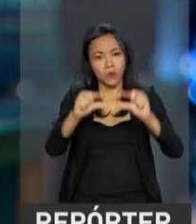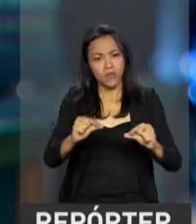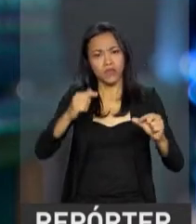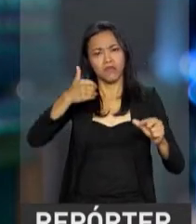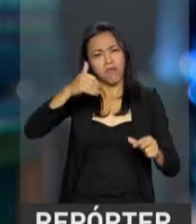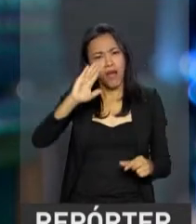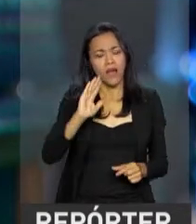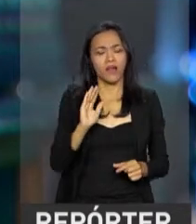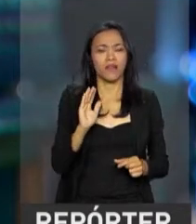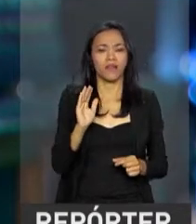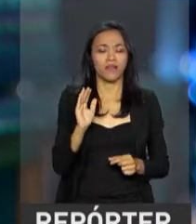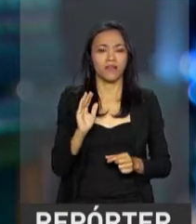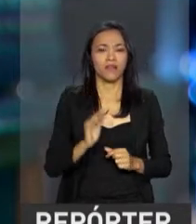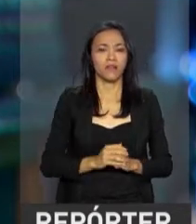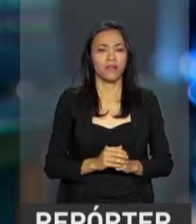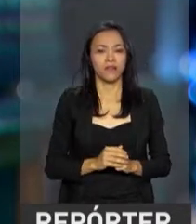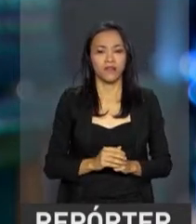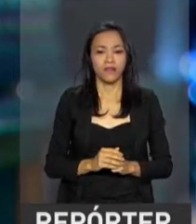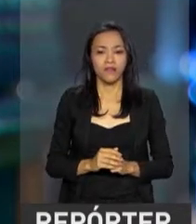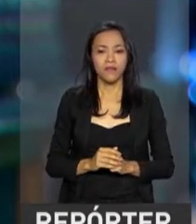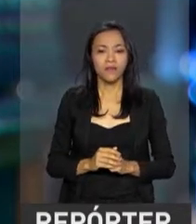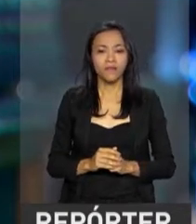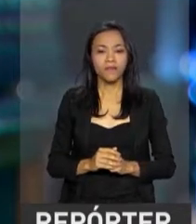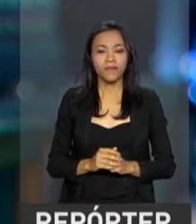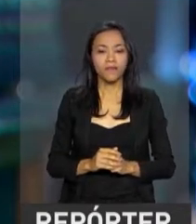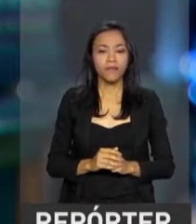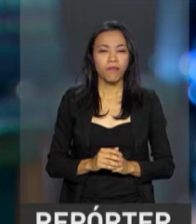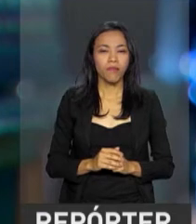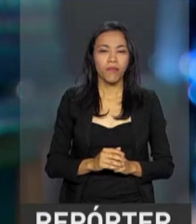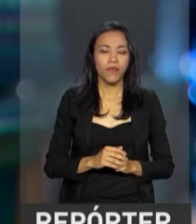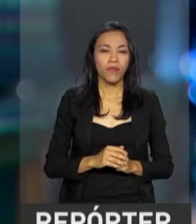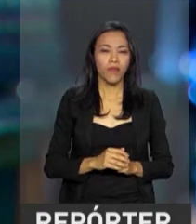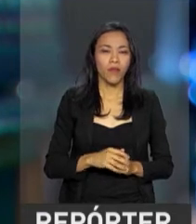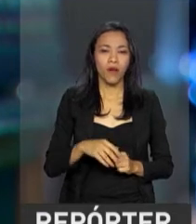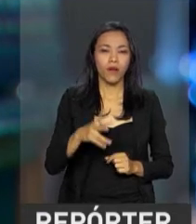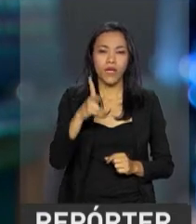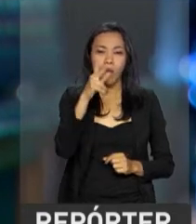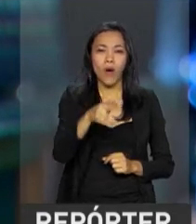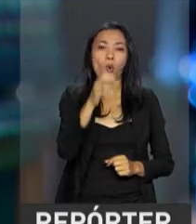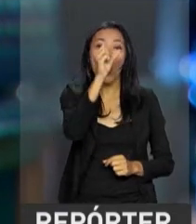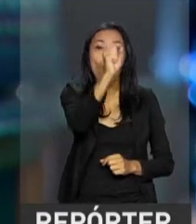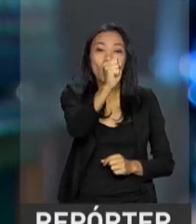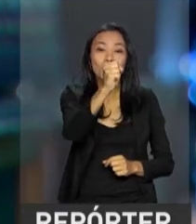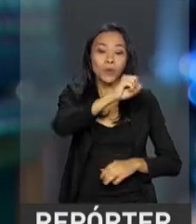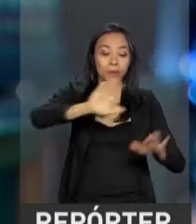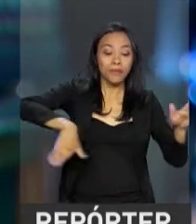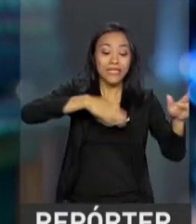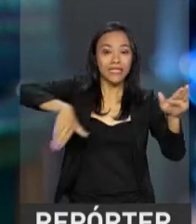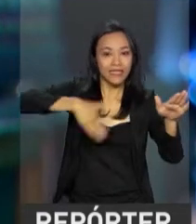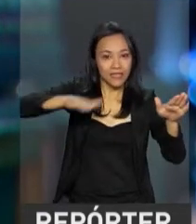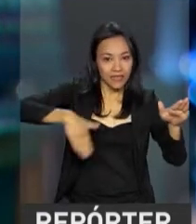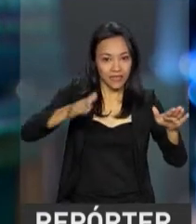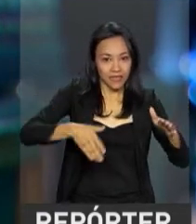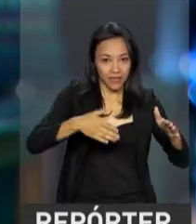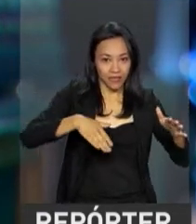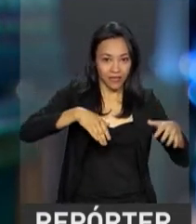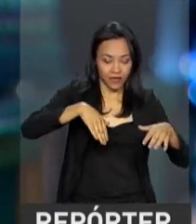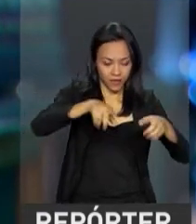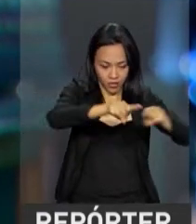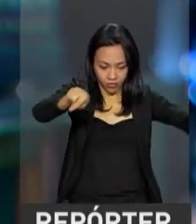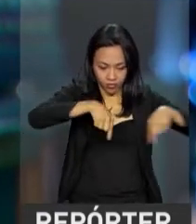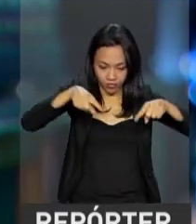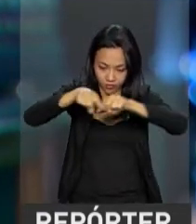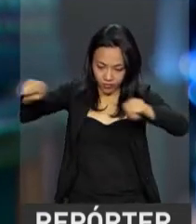mais de 8 piscinas olímpicas em termos de água usada no processo